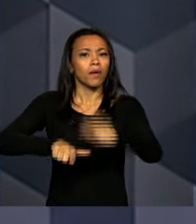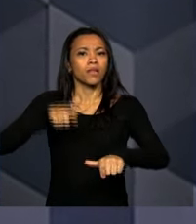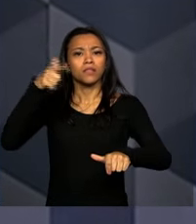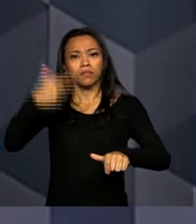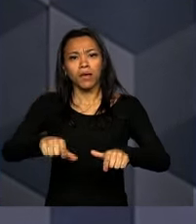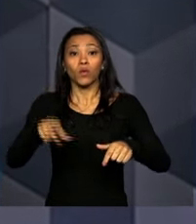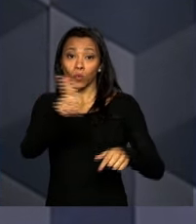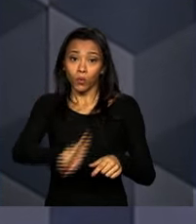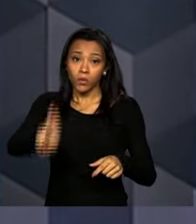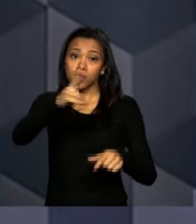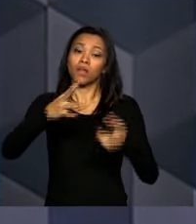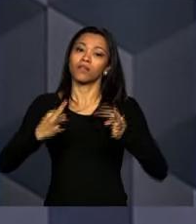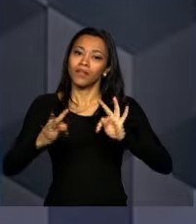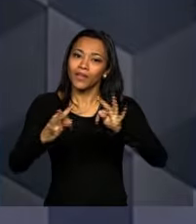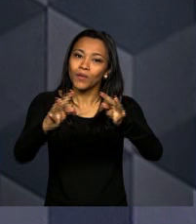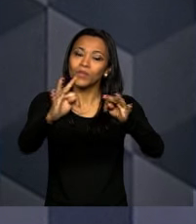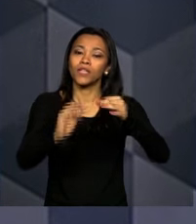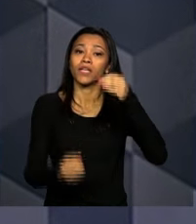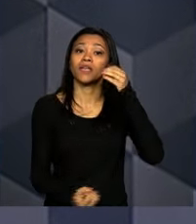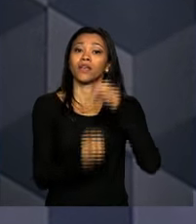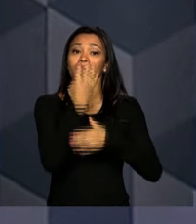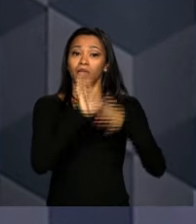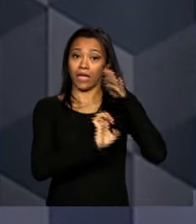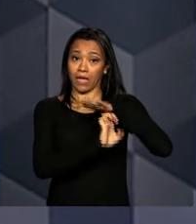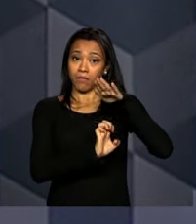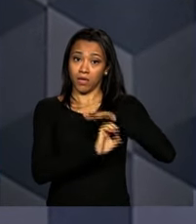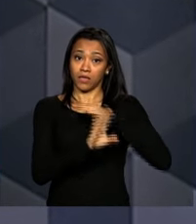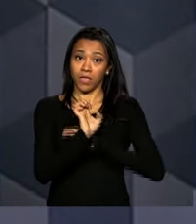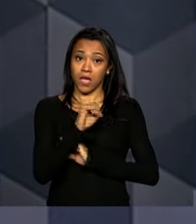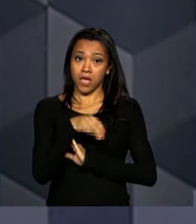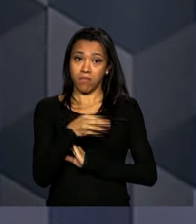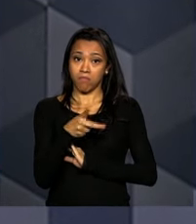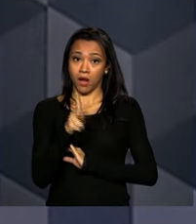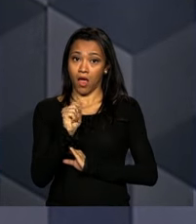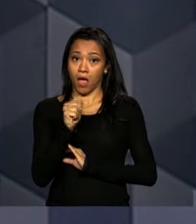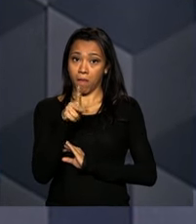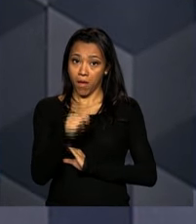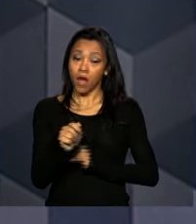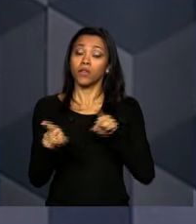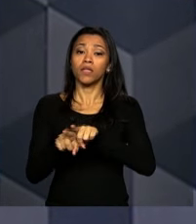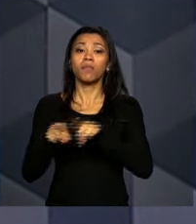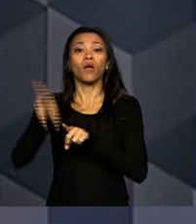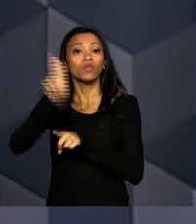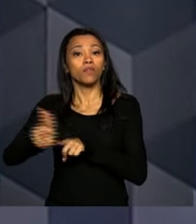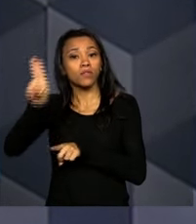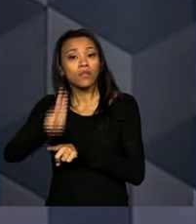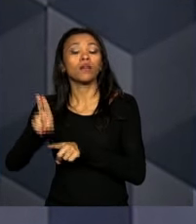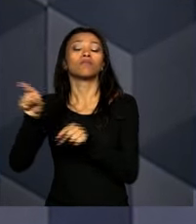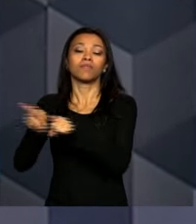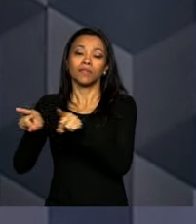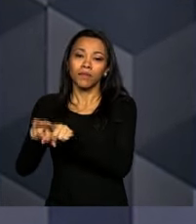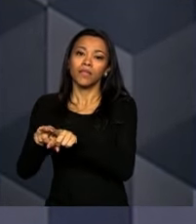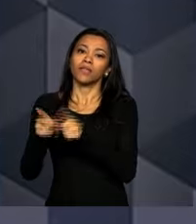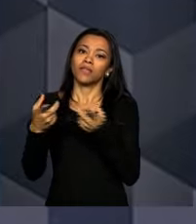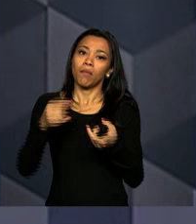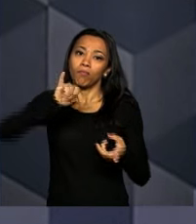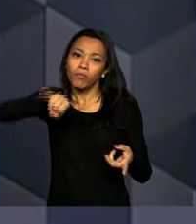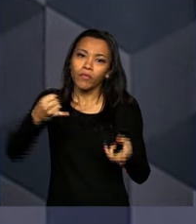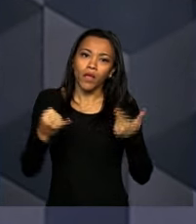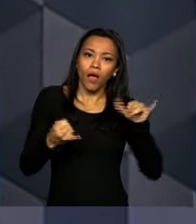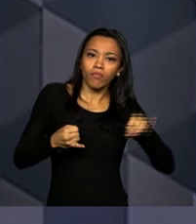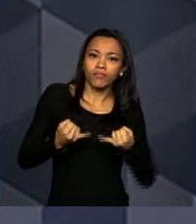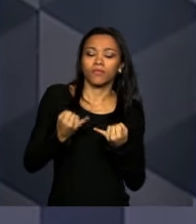a tecnologia que a nossa Embrapa cria, que a nossa academia cria, mas sem nos esquecermos que o produtor rural